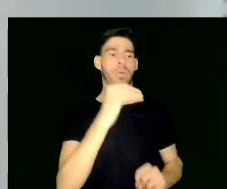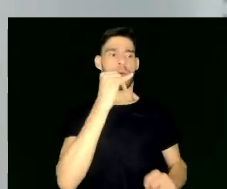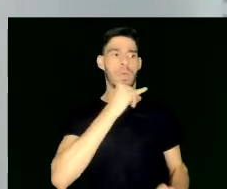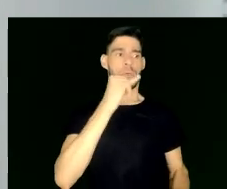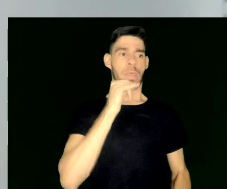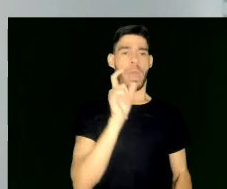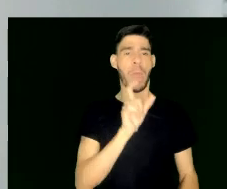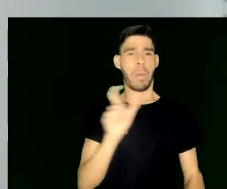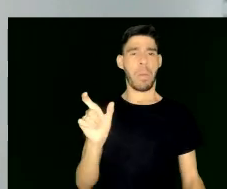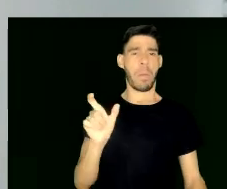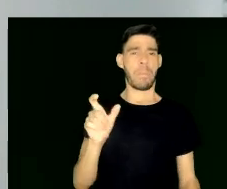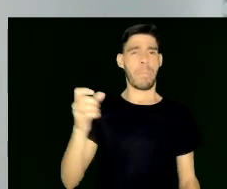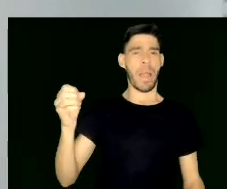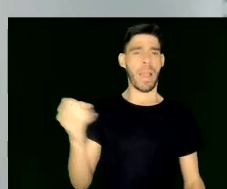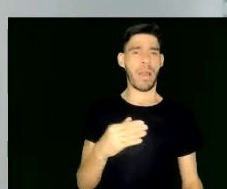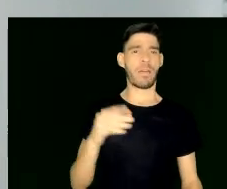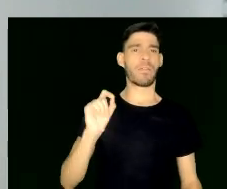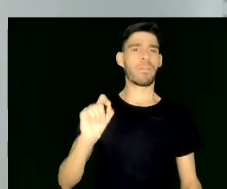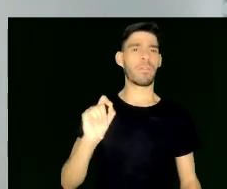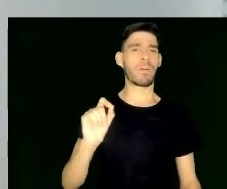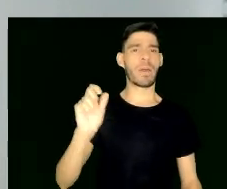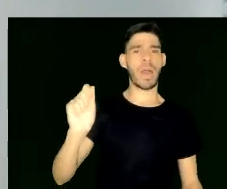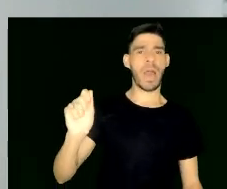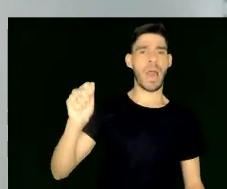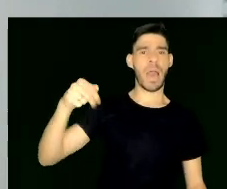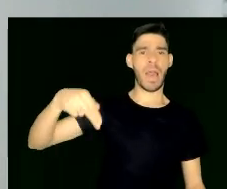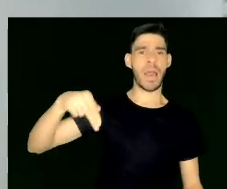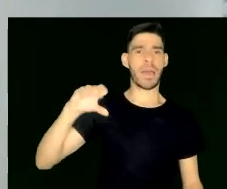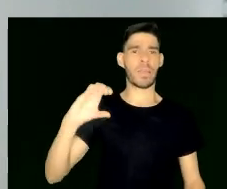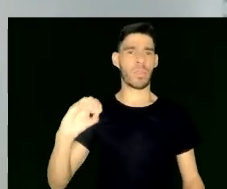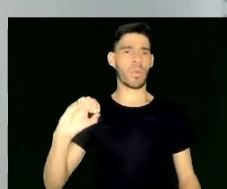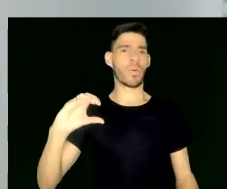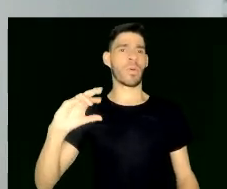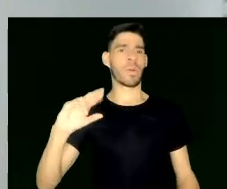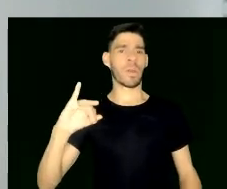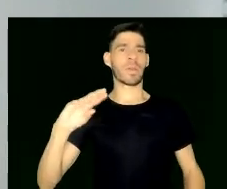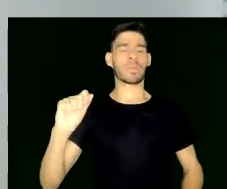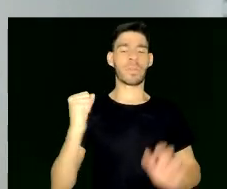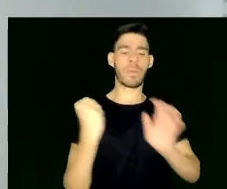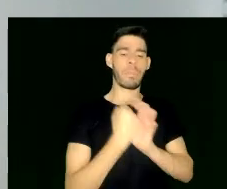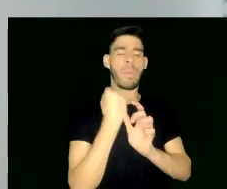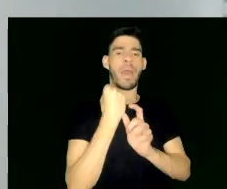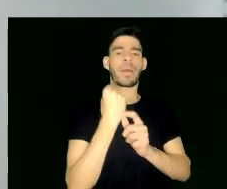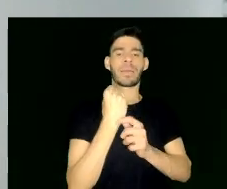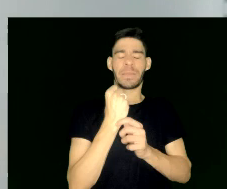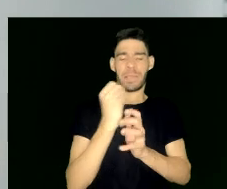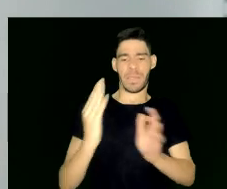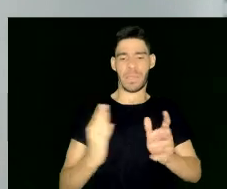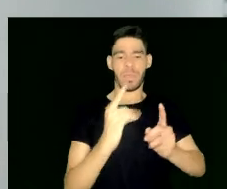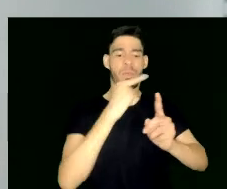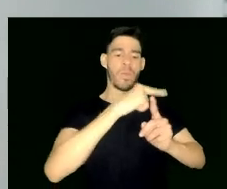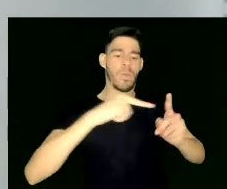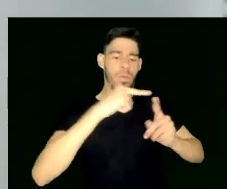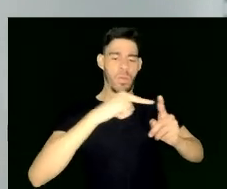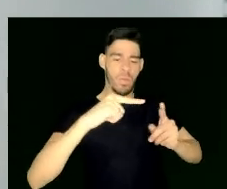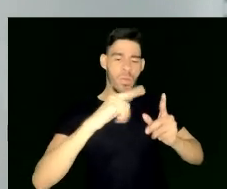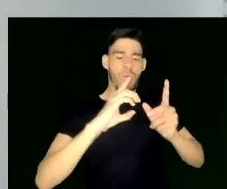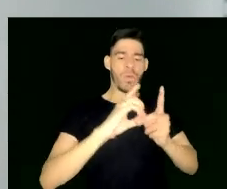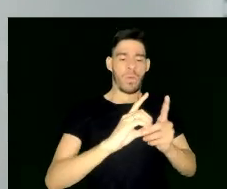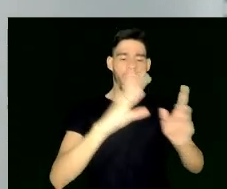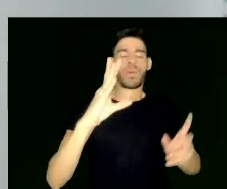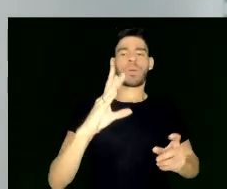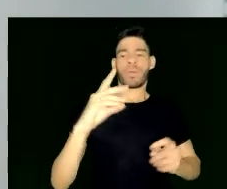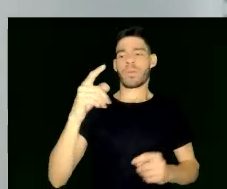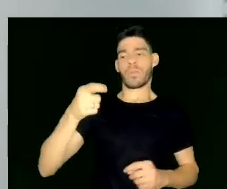Um deles é uma palavra também nova, chamada anocracia, que marca o meio caminho entre os